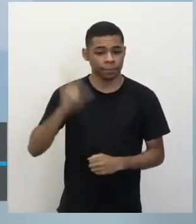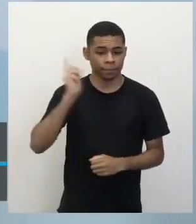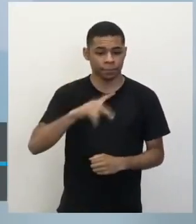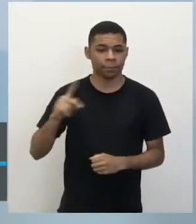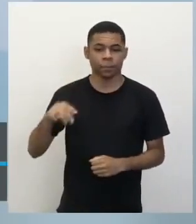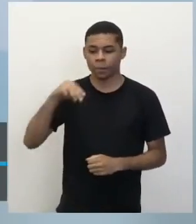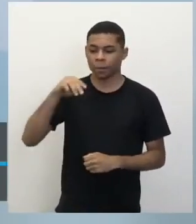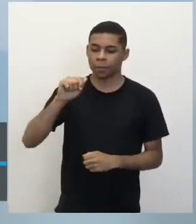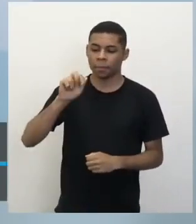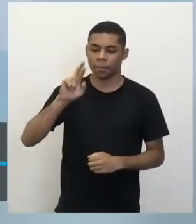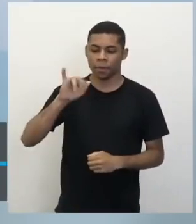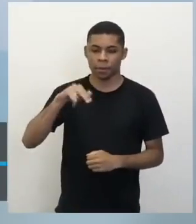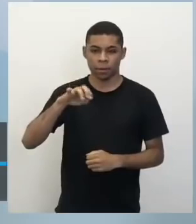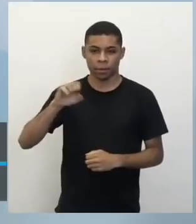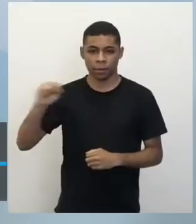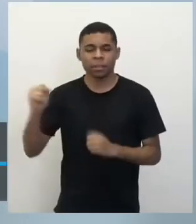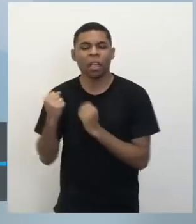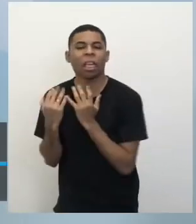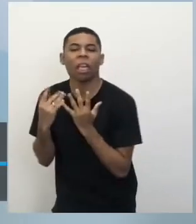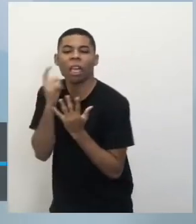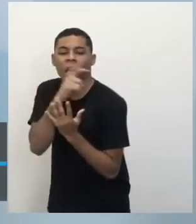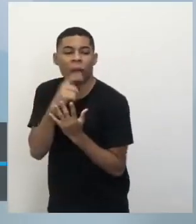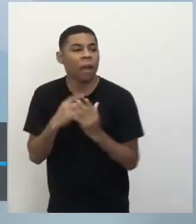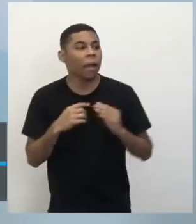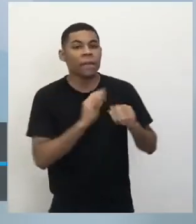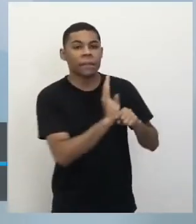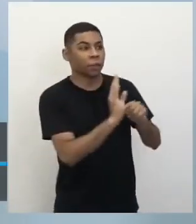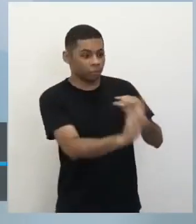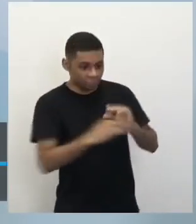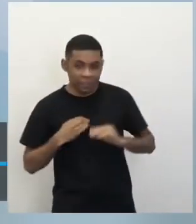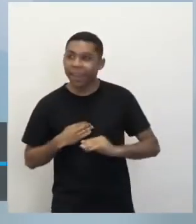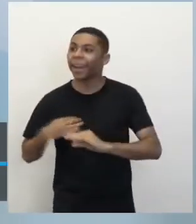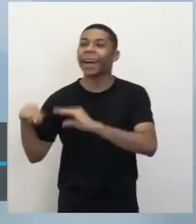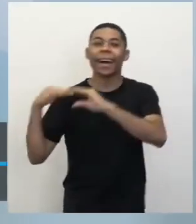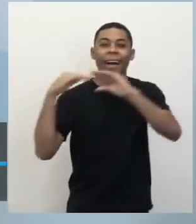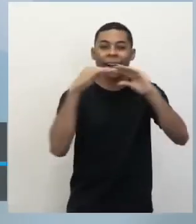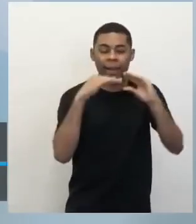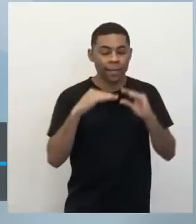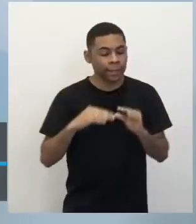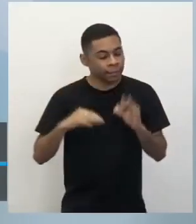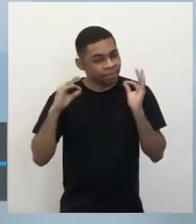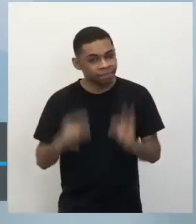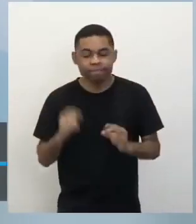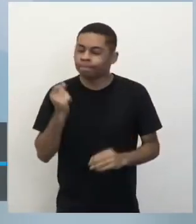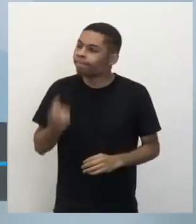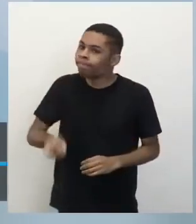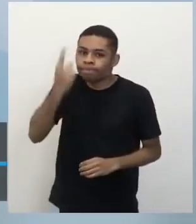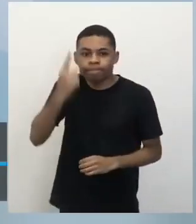Pro Marinês. Ironia, compartilhar vídeos é realmente um absurdo.